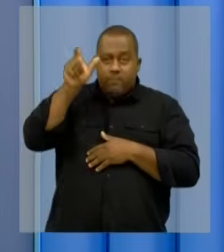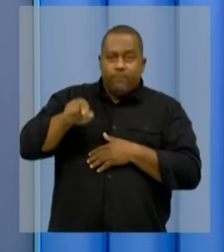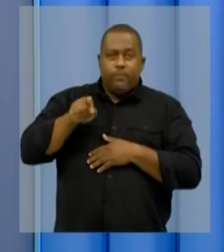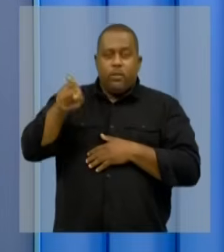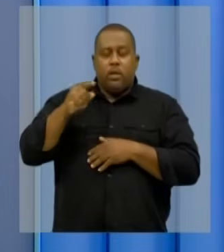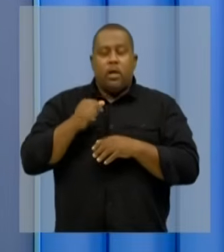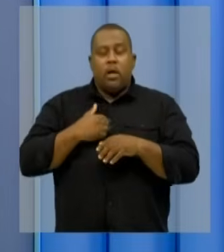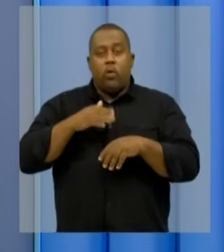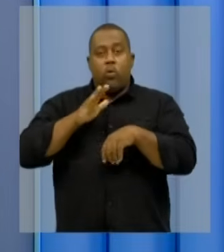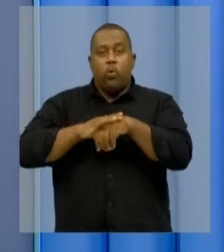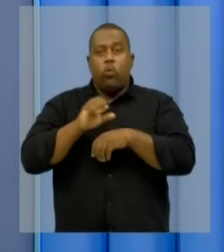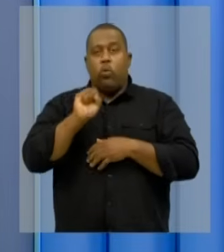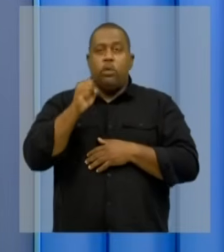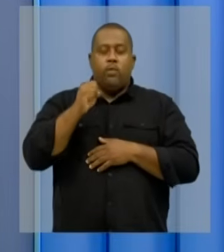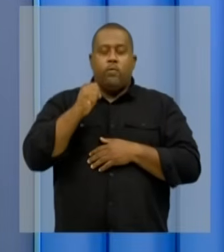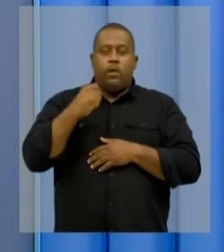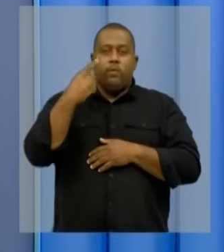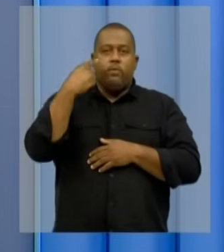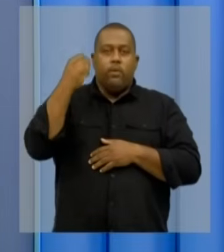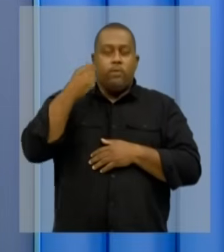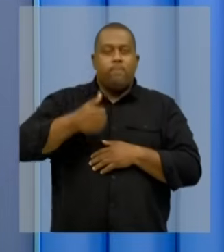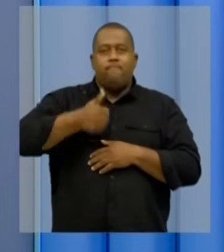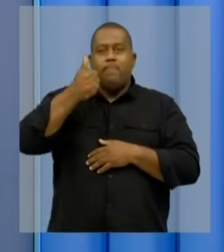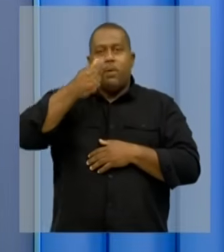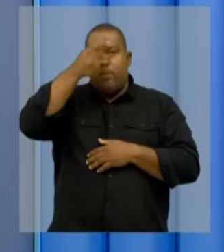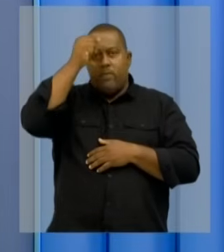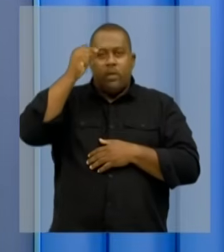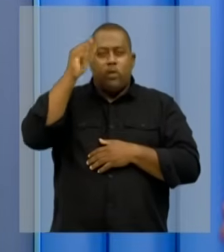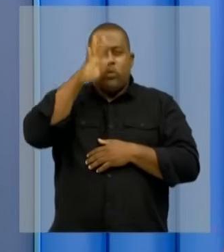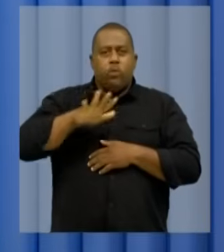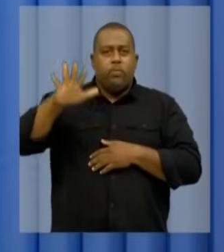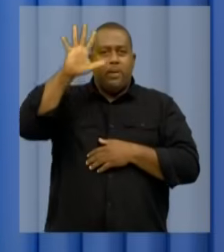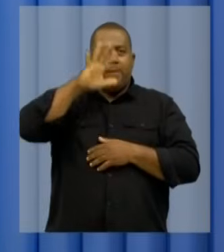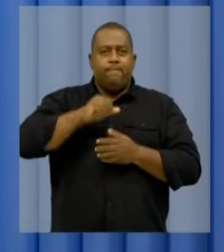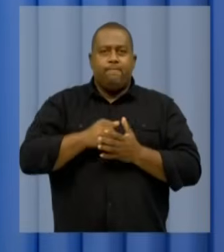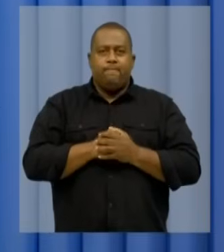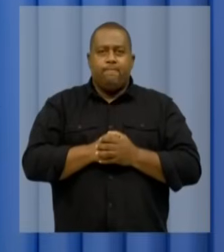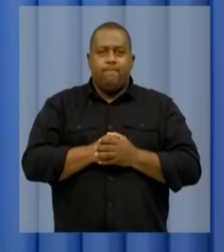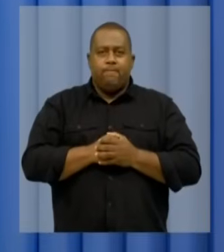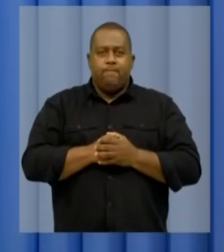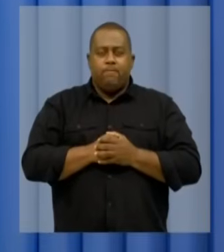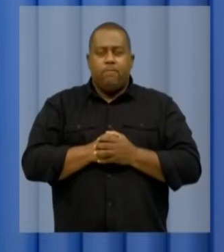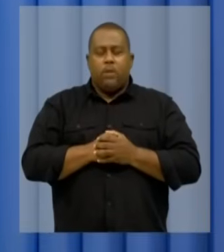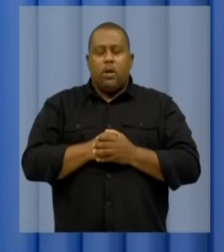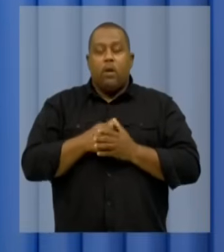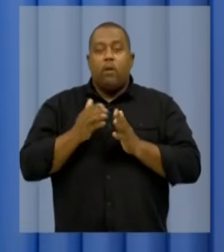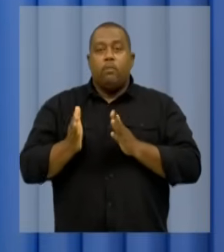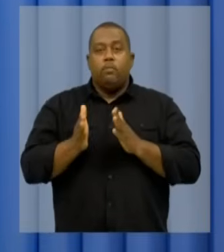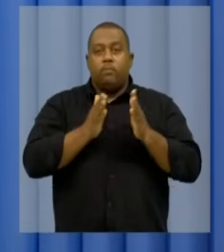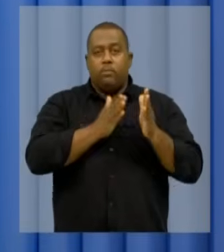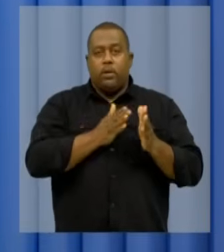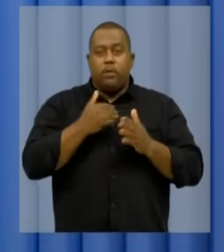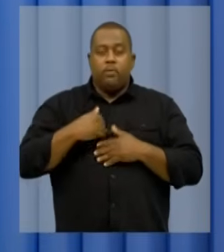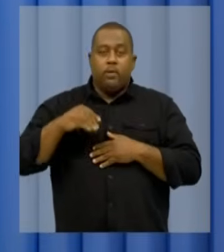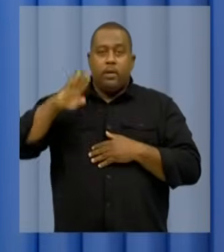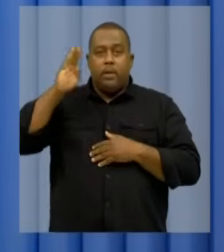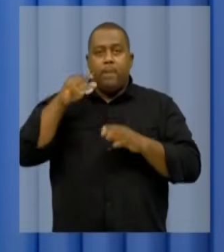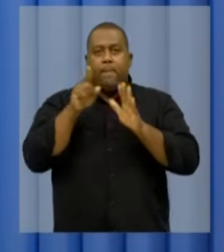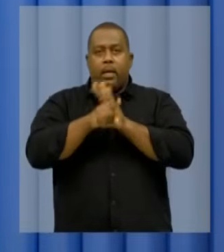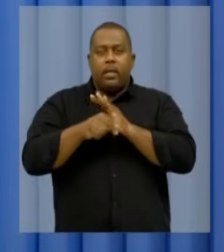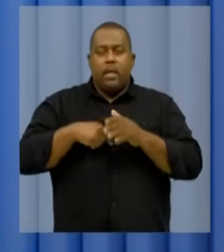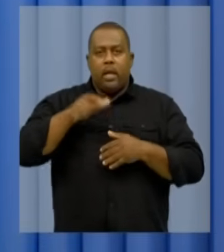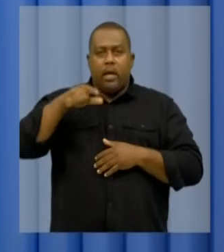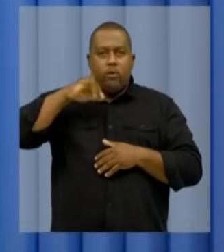8 vezes, fui considerado o melhor prefeito de todo o país. O próximo candidato a perguntar é João Roma,